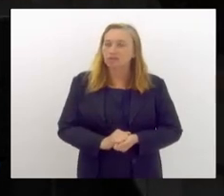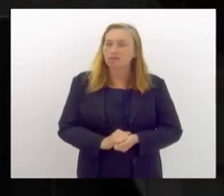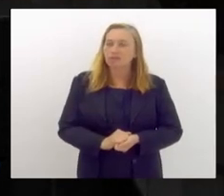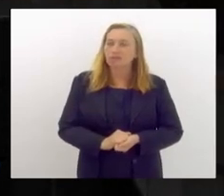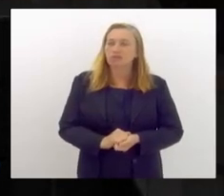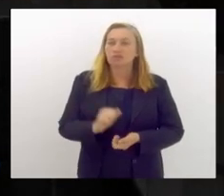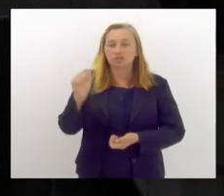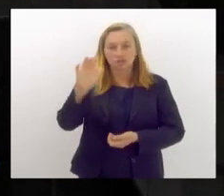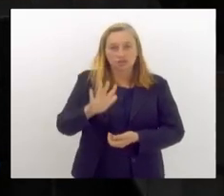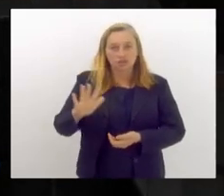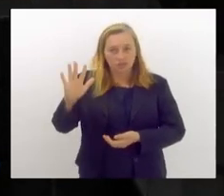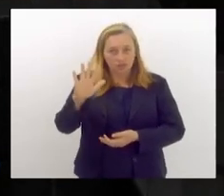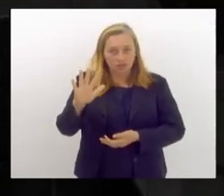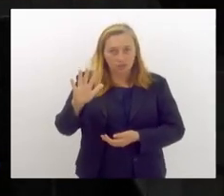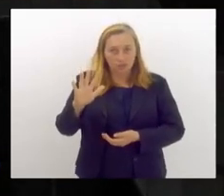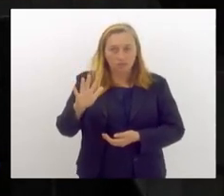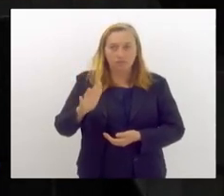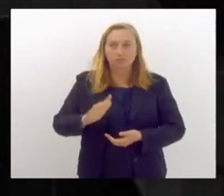geral e restrita.